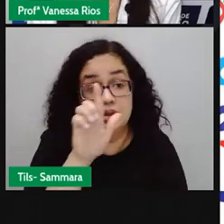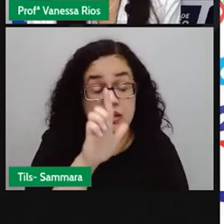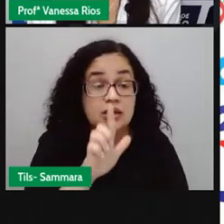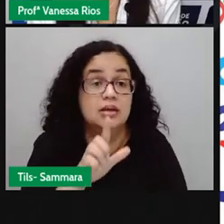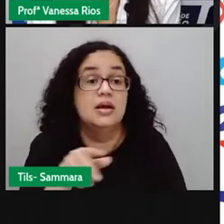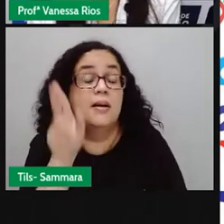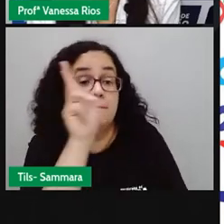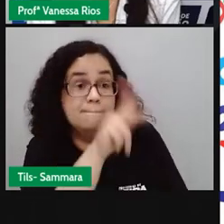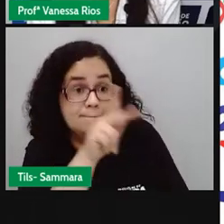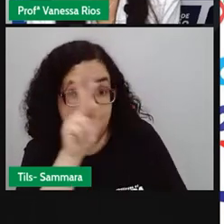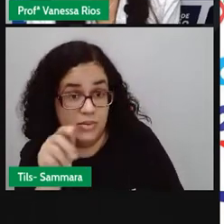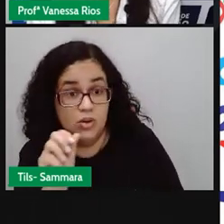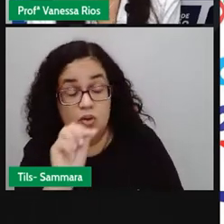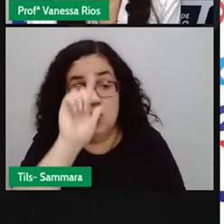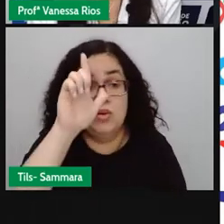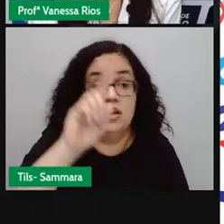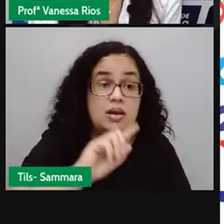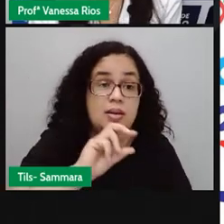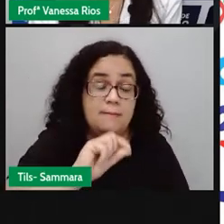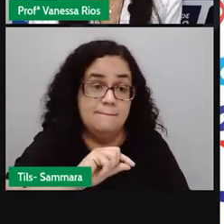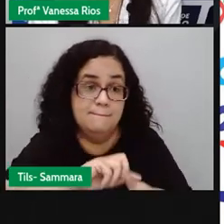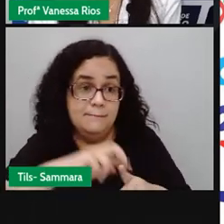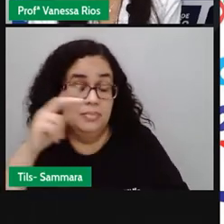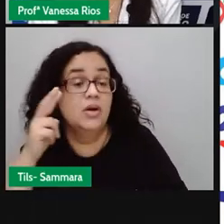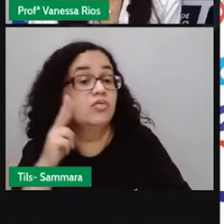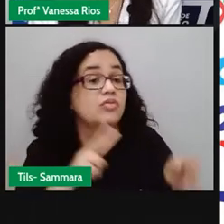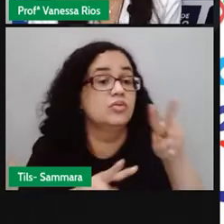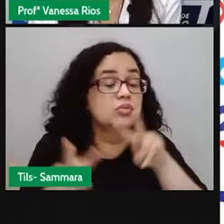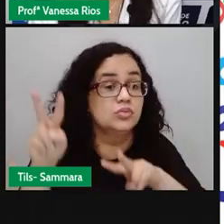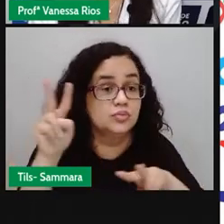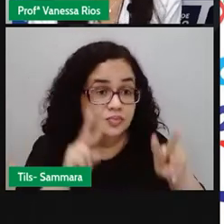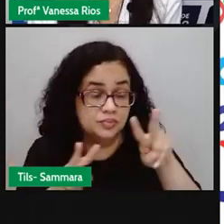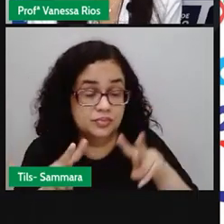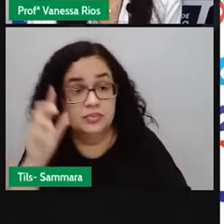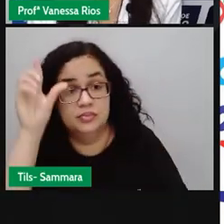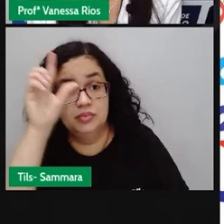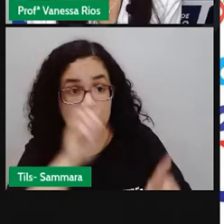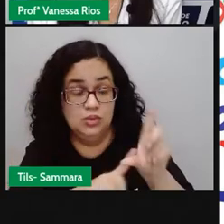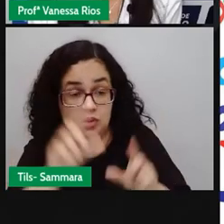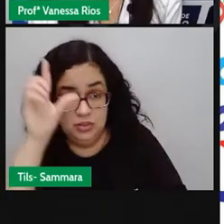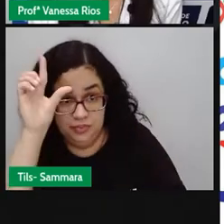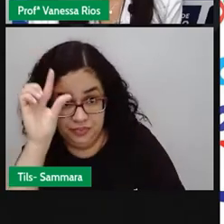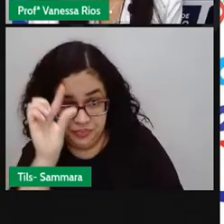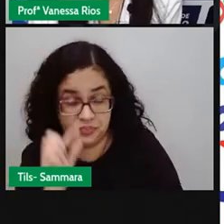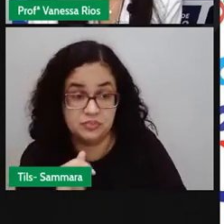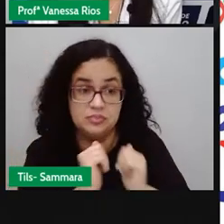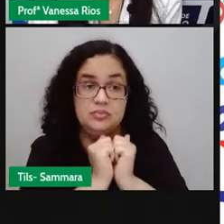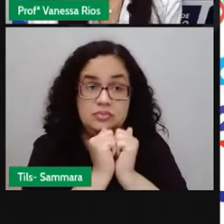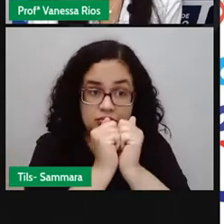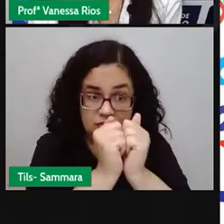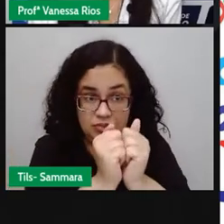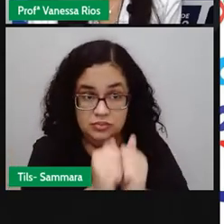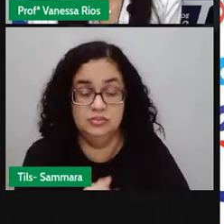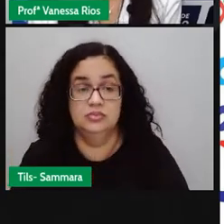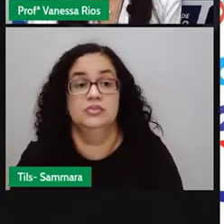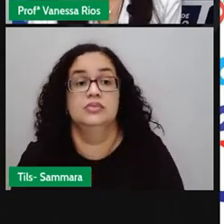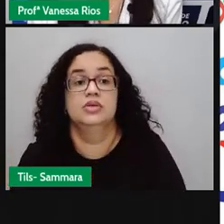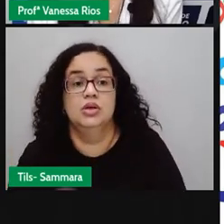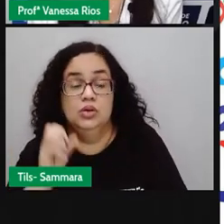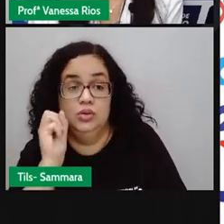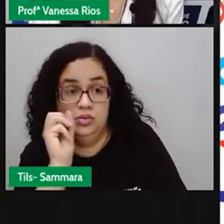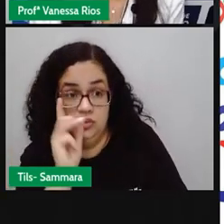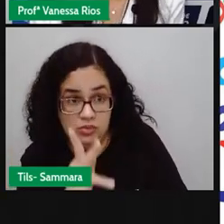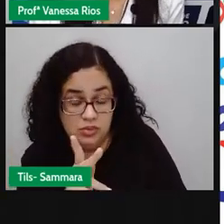a Pró colocou aí também o L maiúsculo, mas normalmente a gente observa aí o L minúsculo junto com o M, tá